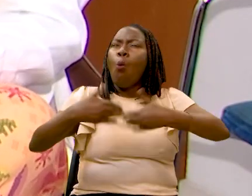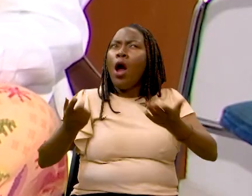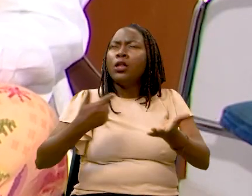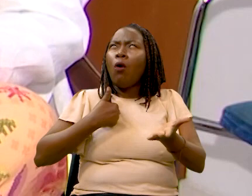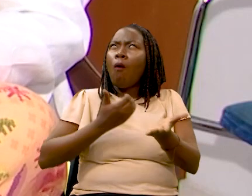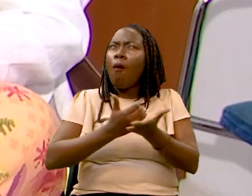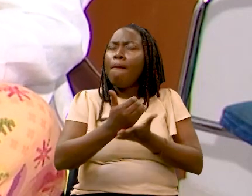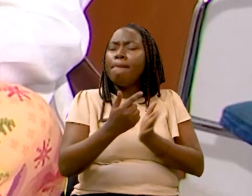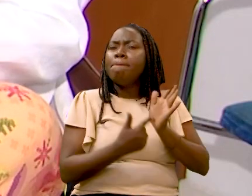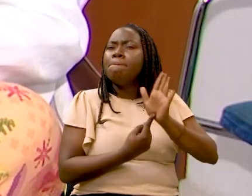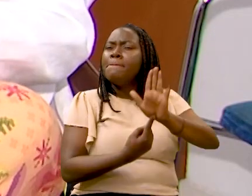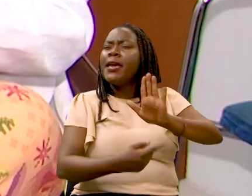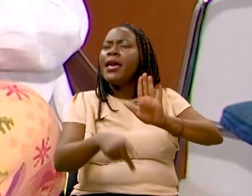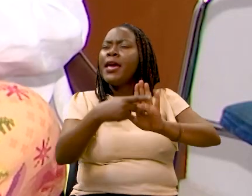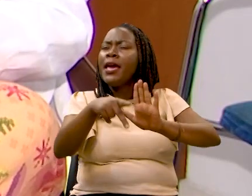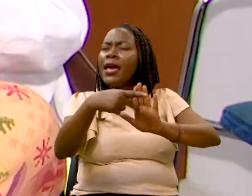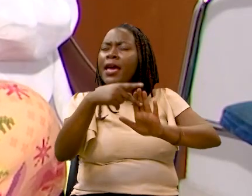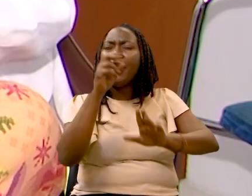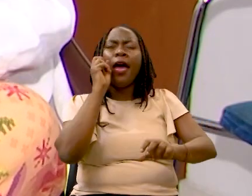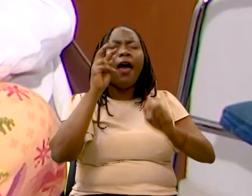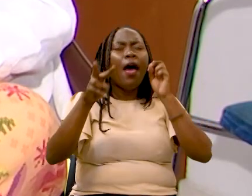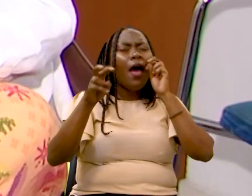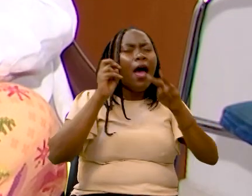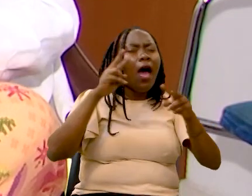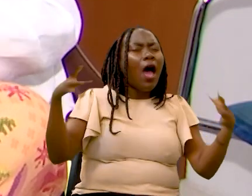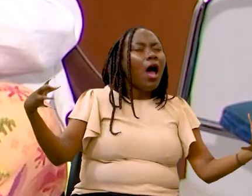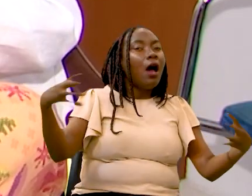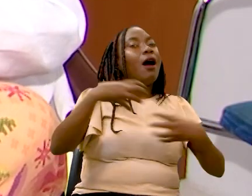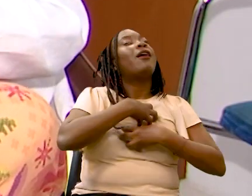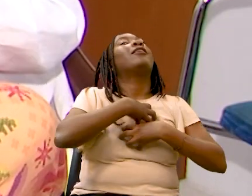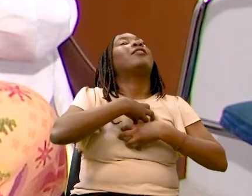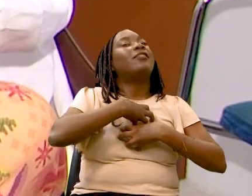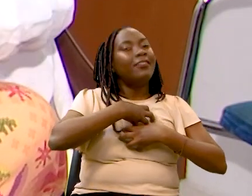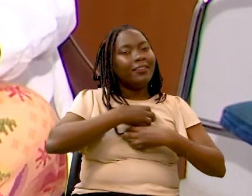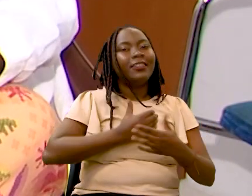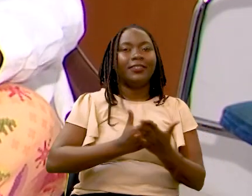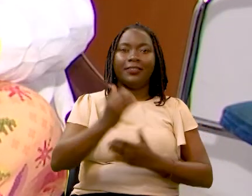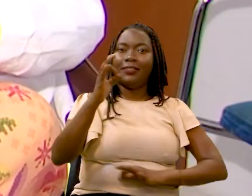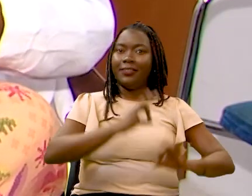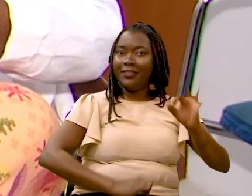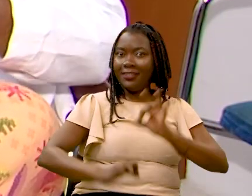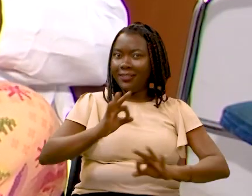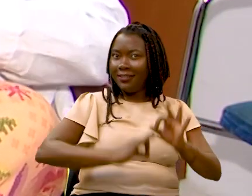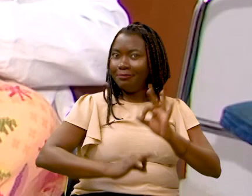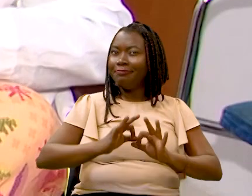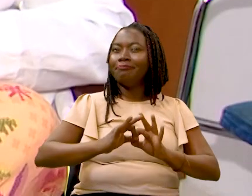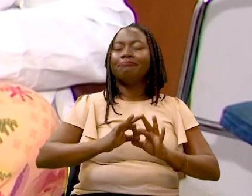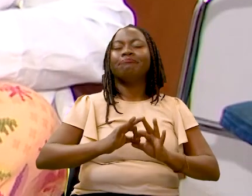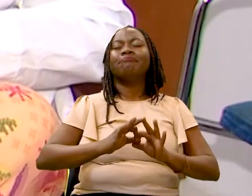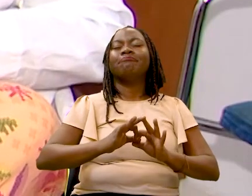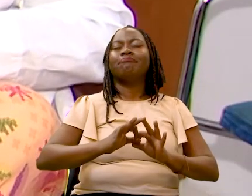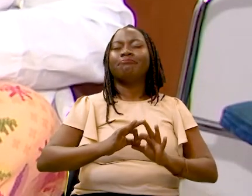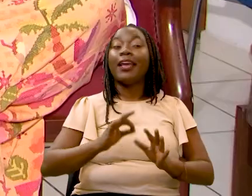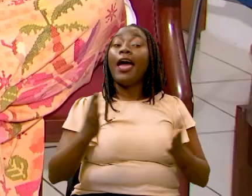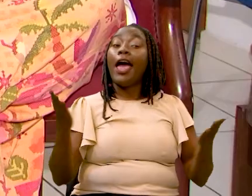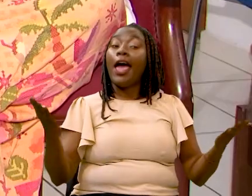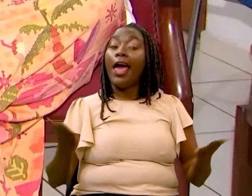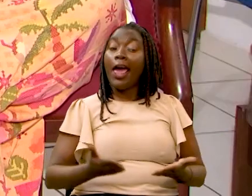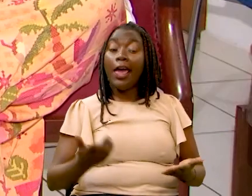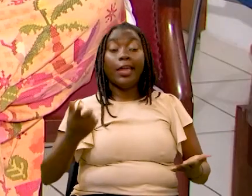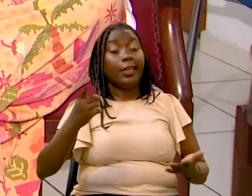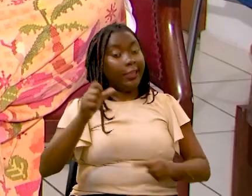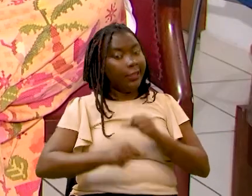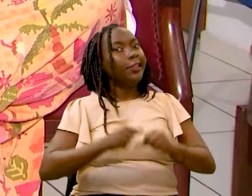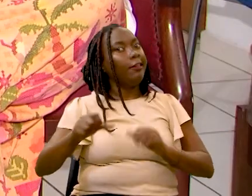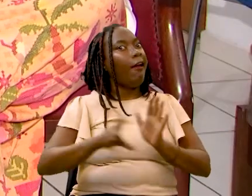apresentar. Quando eu começo a apresentar esses projetos e começo a ver o impacto, aí eu começo esse planejamento. Aí você fala,